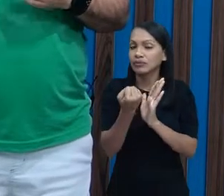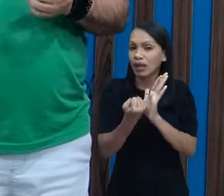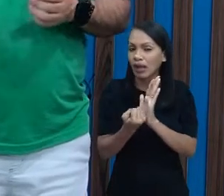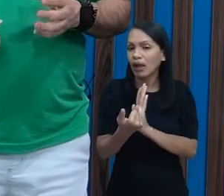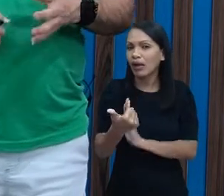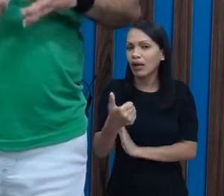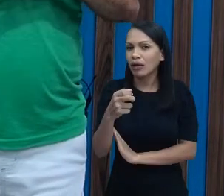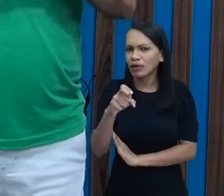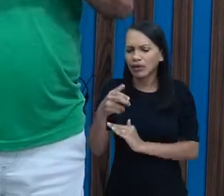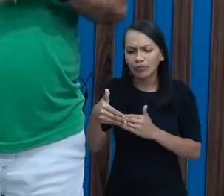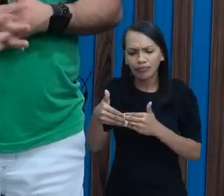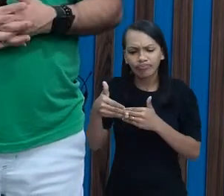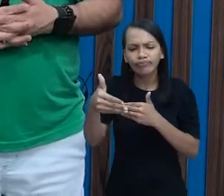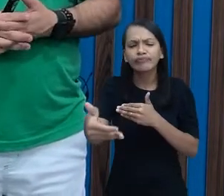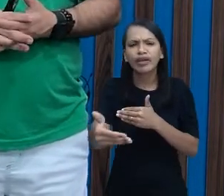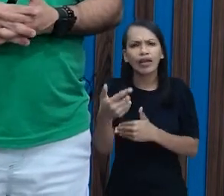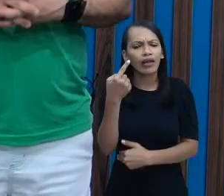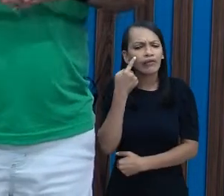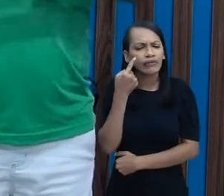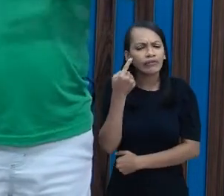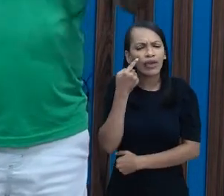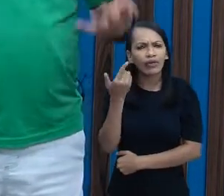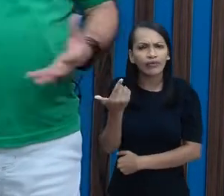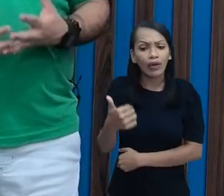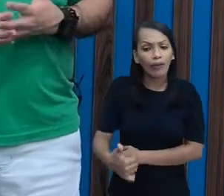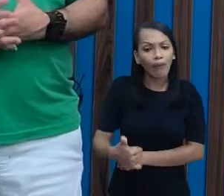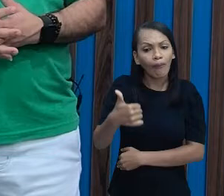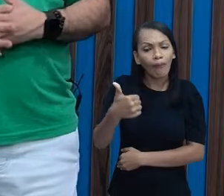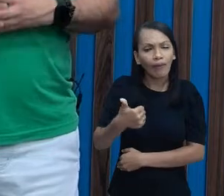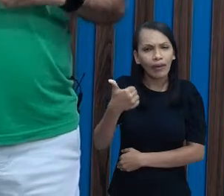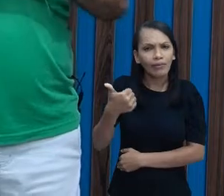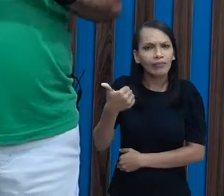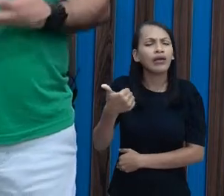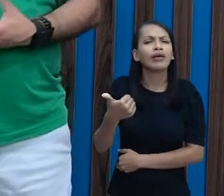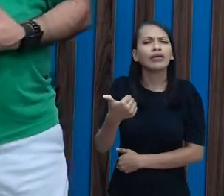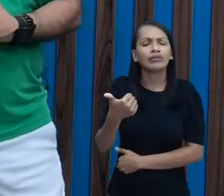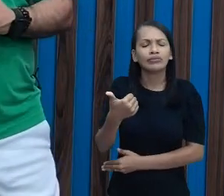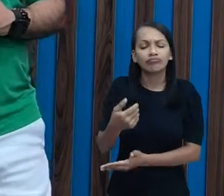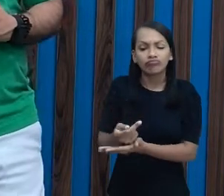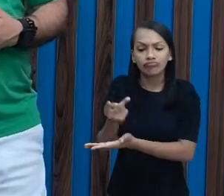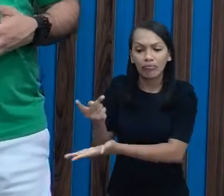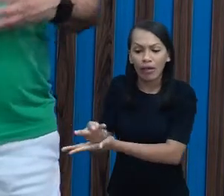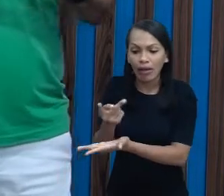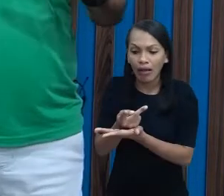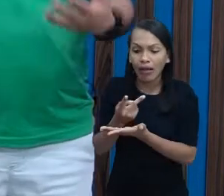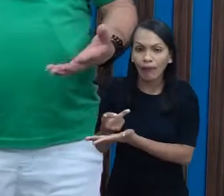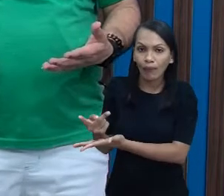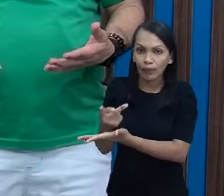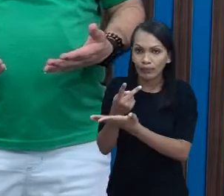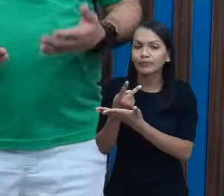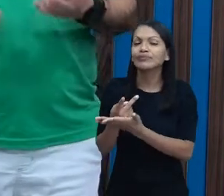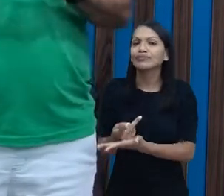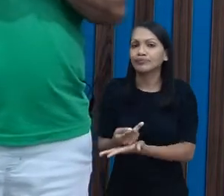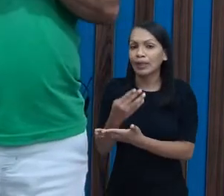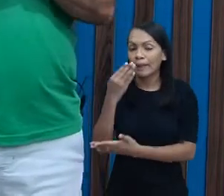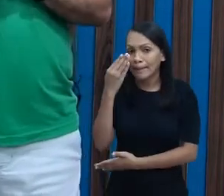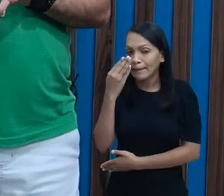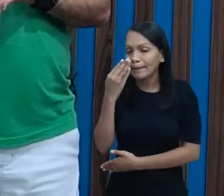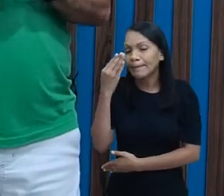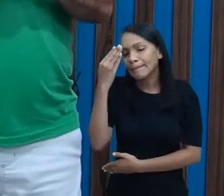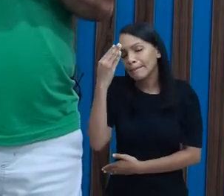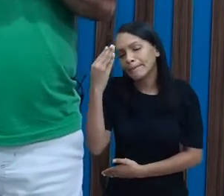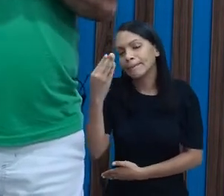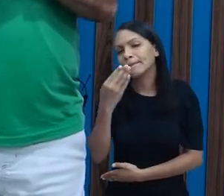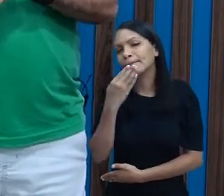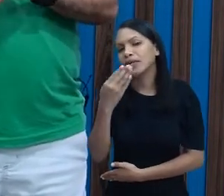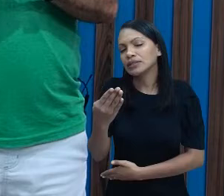séculos seguintes, a gente vai ver aí um primeiro momento onde esses países europeus, principalmente